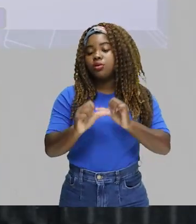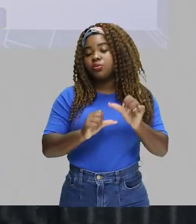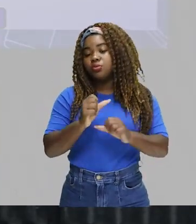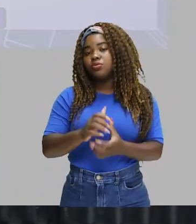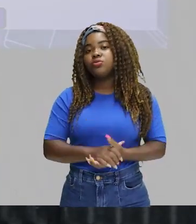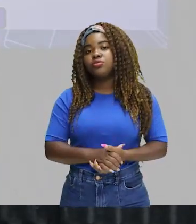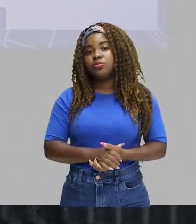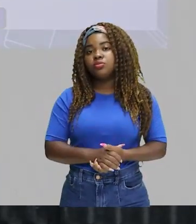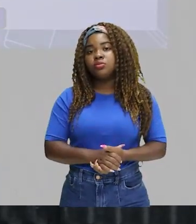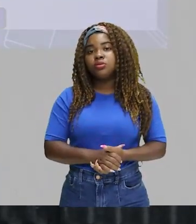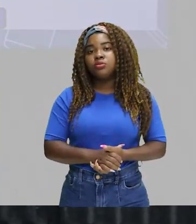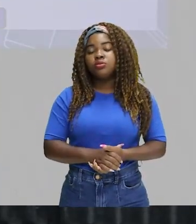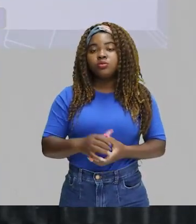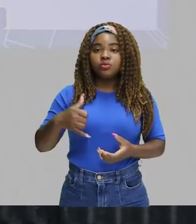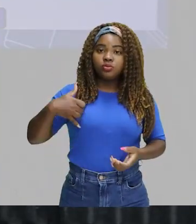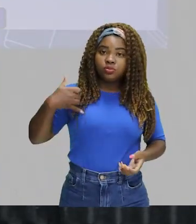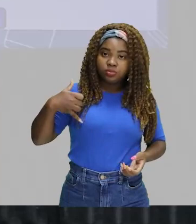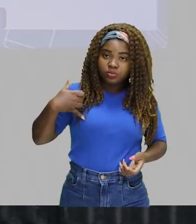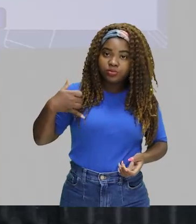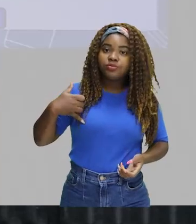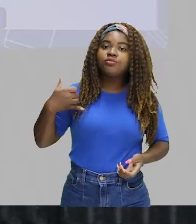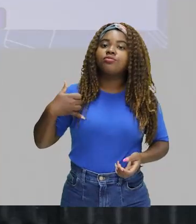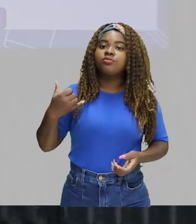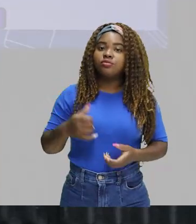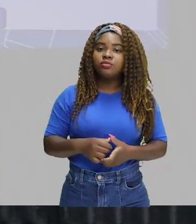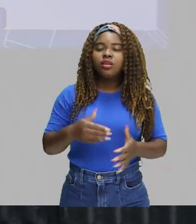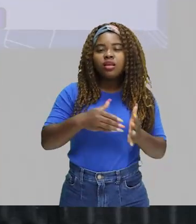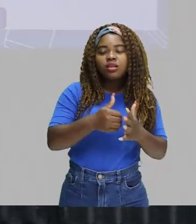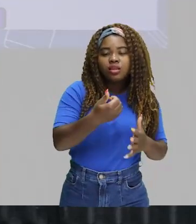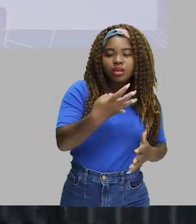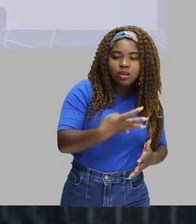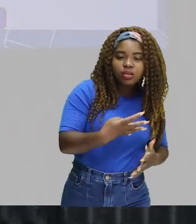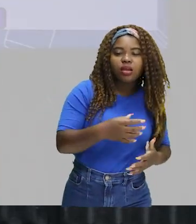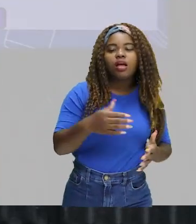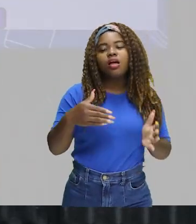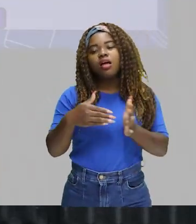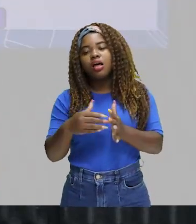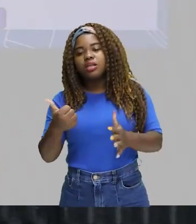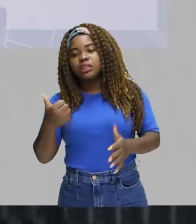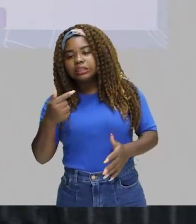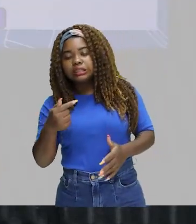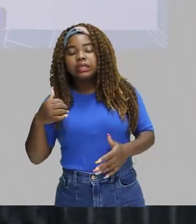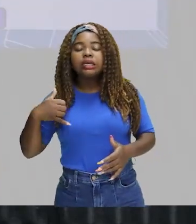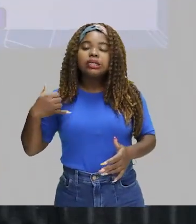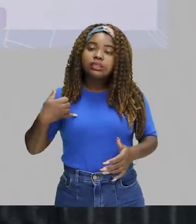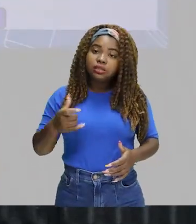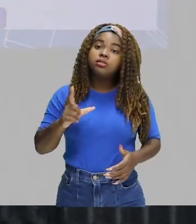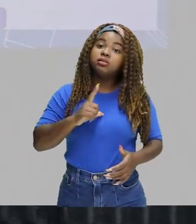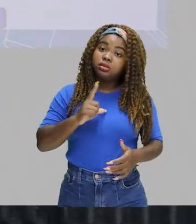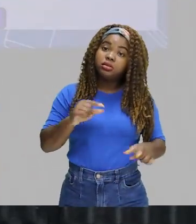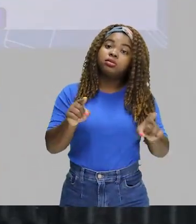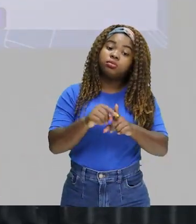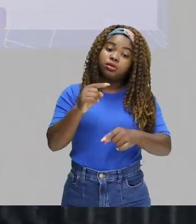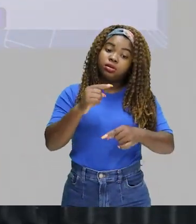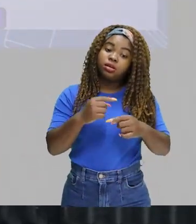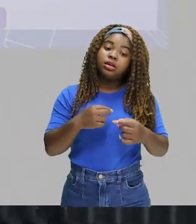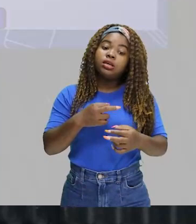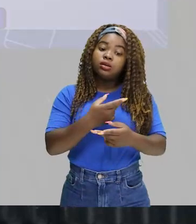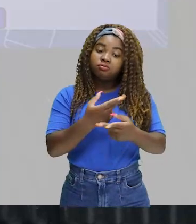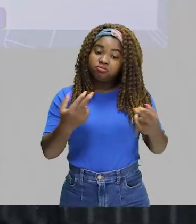vamos falar de idade, de categorias, até 14 anos, até 17 anos. Eles também têm uma certa variação, uma